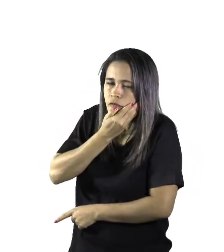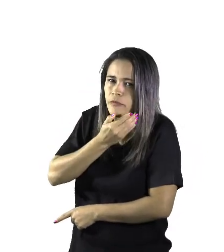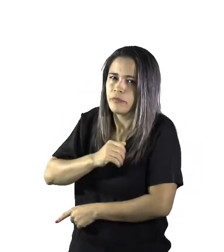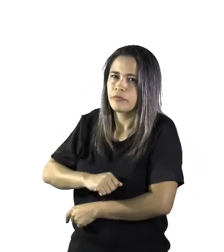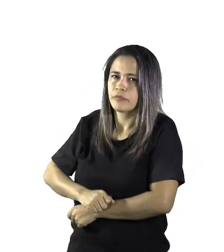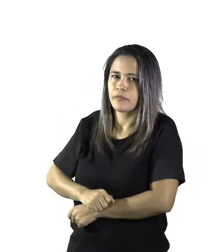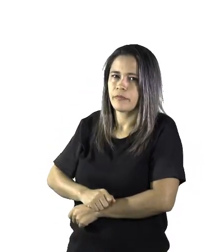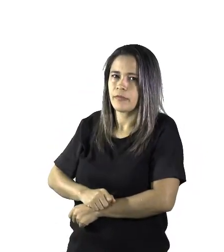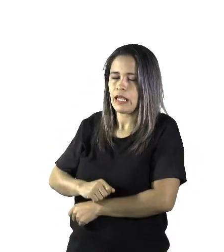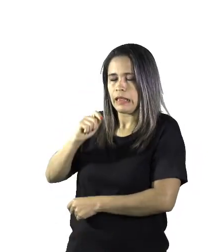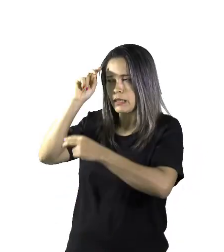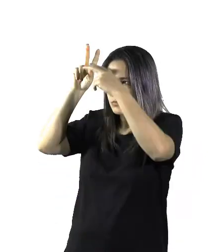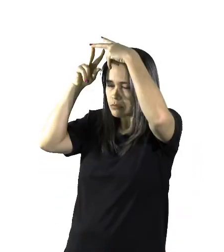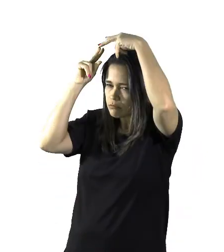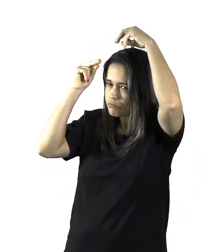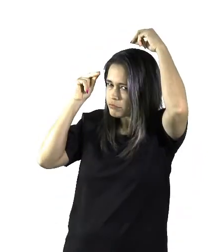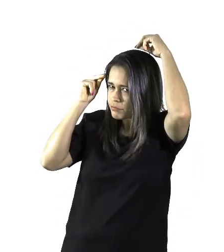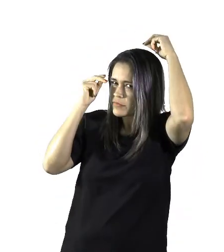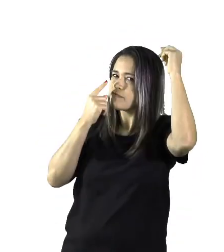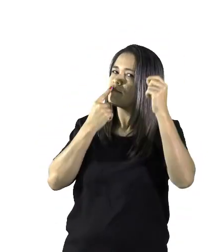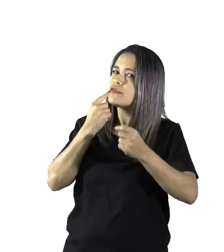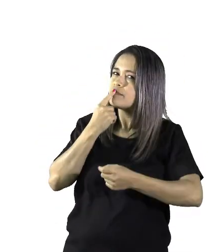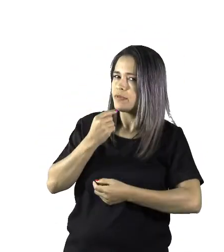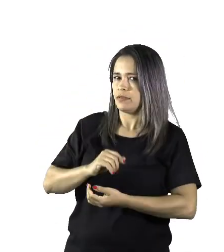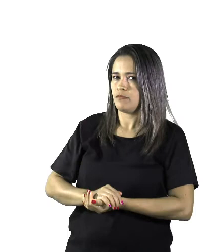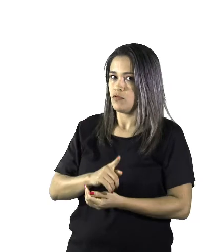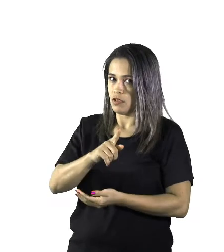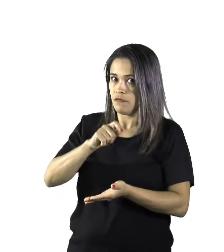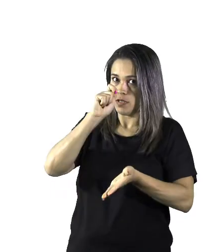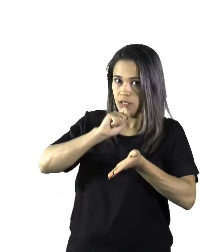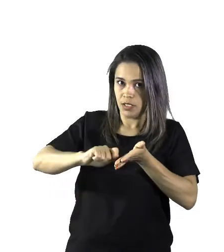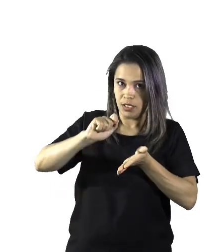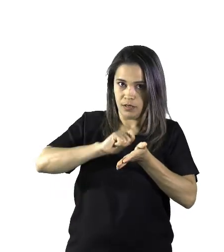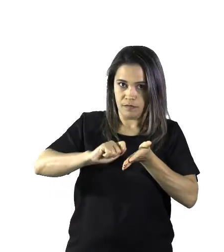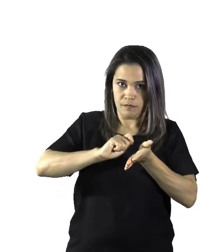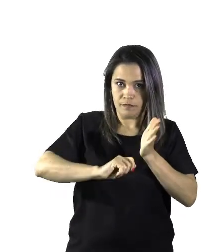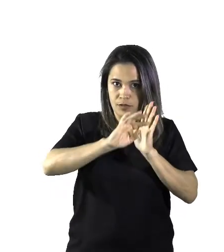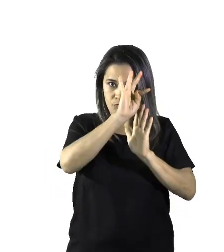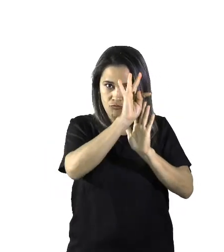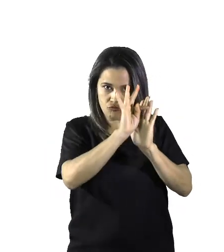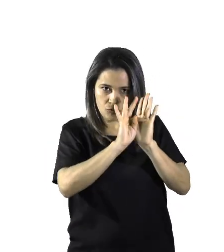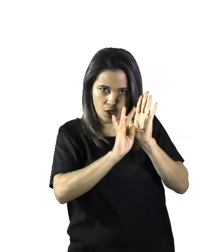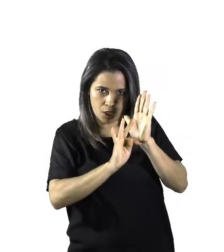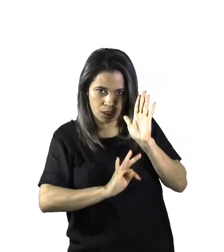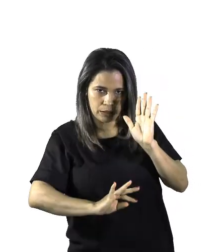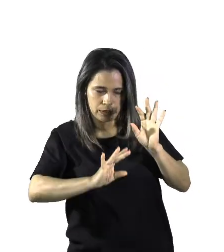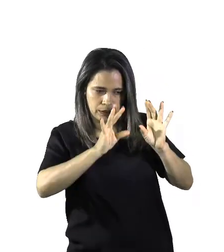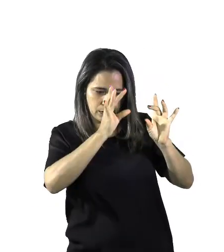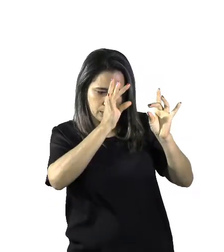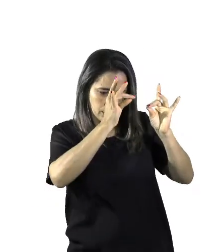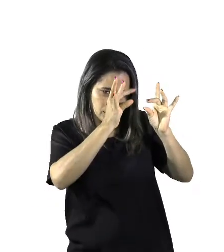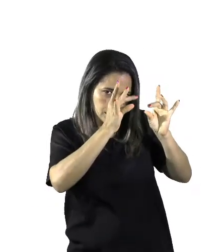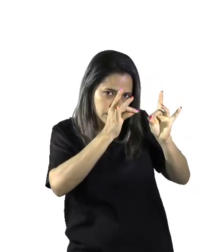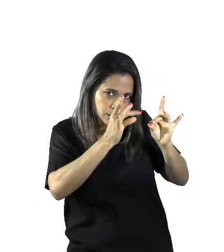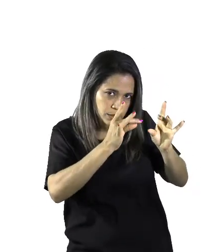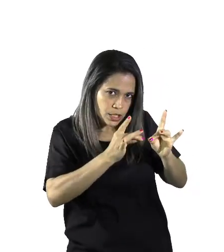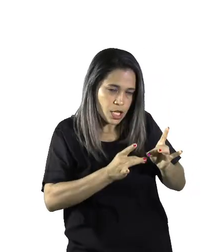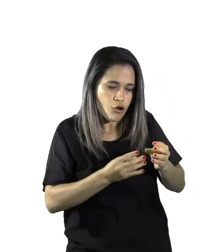na cabeça. Escreva um texto descrevendo a beleza dessa